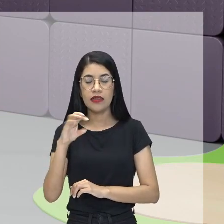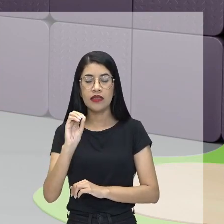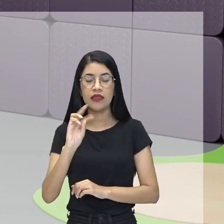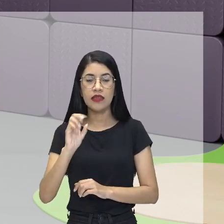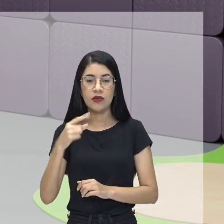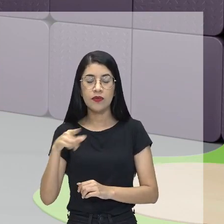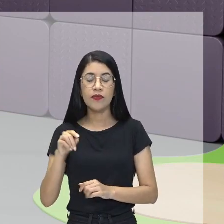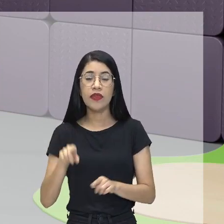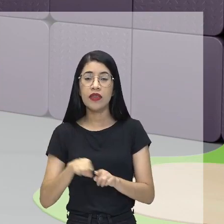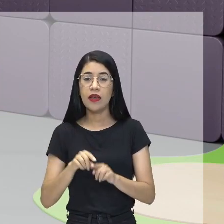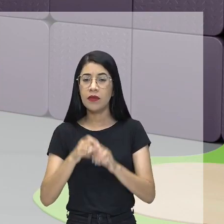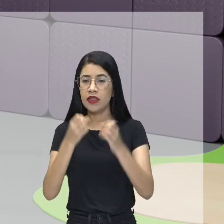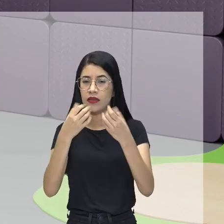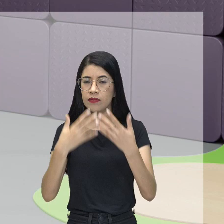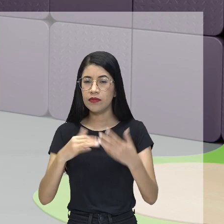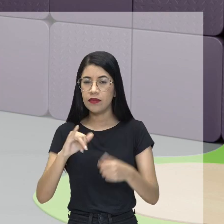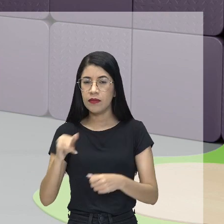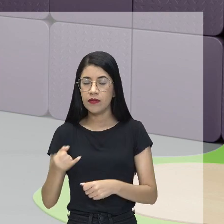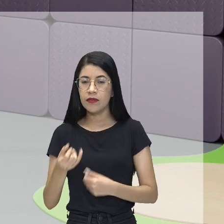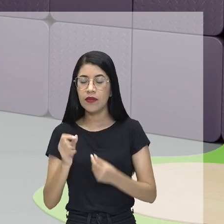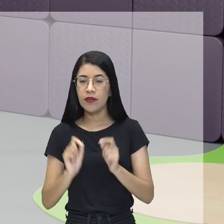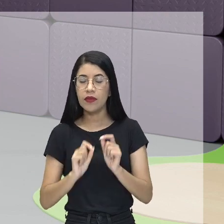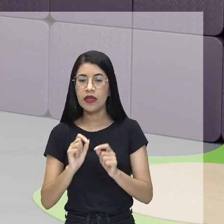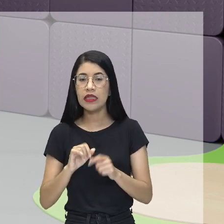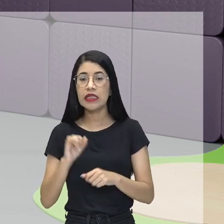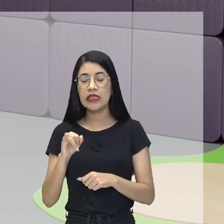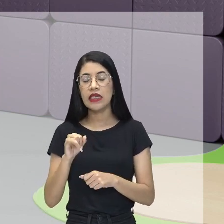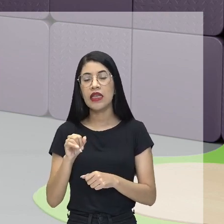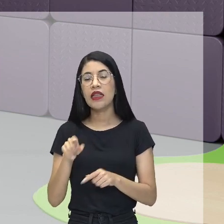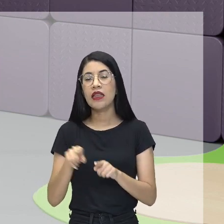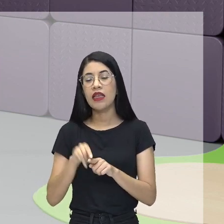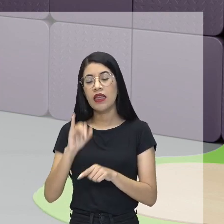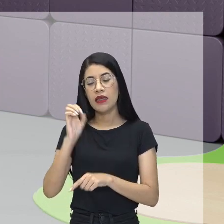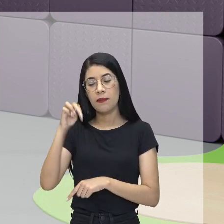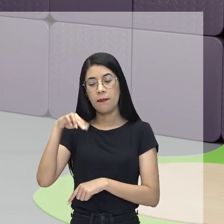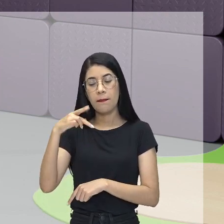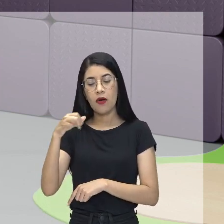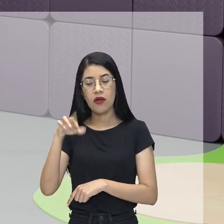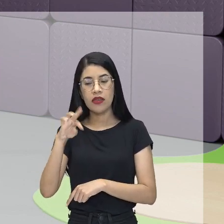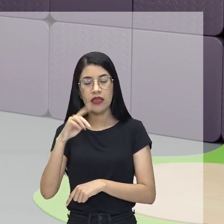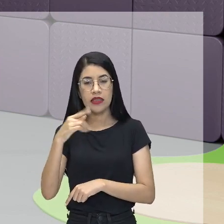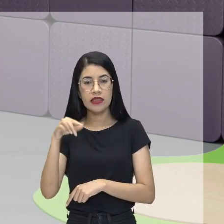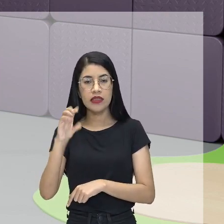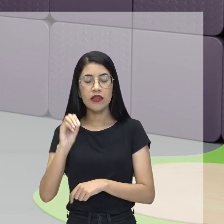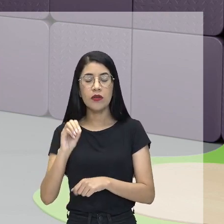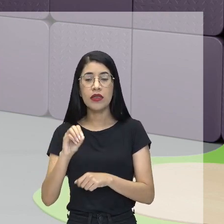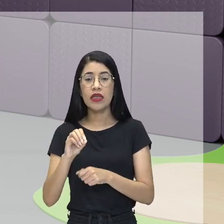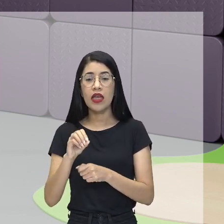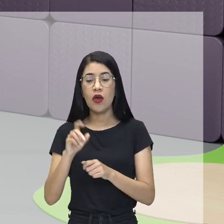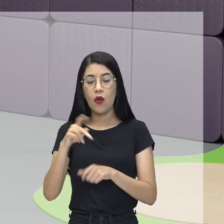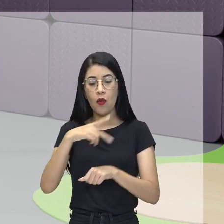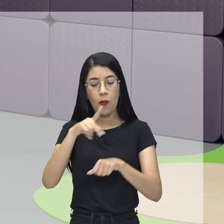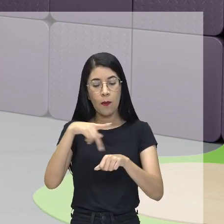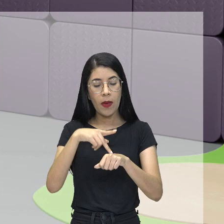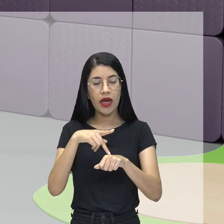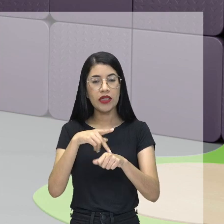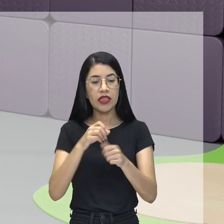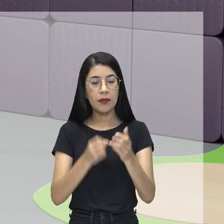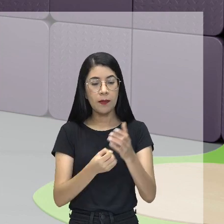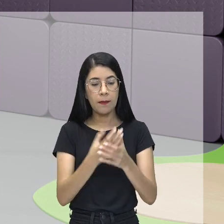vocês que tem a importação, se um país está vendendo para outro país, está